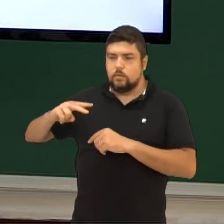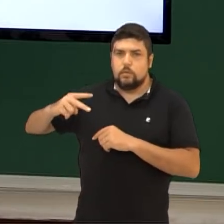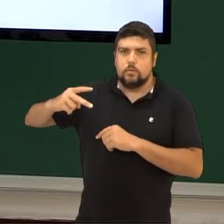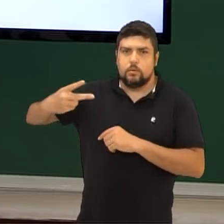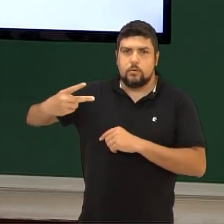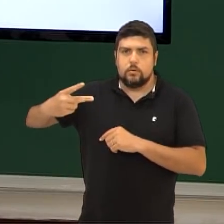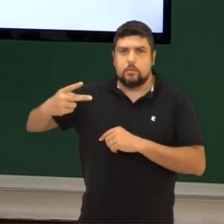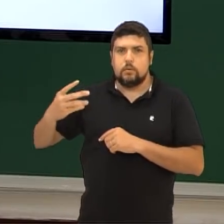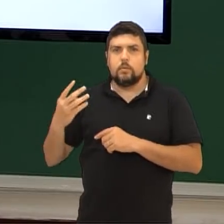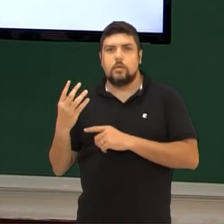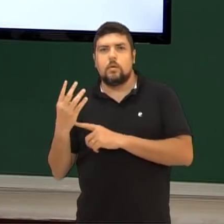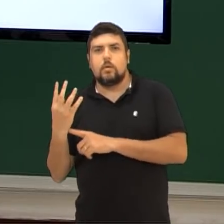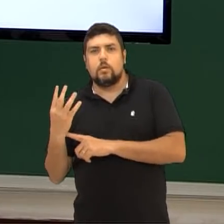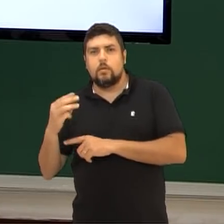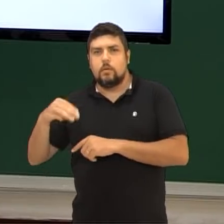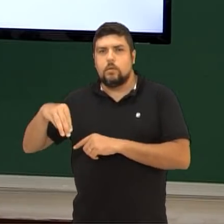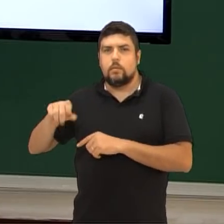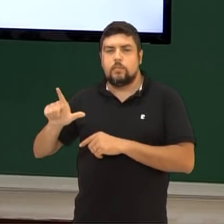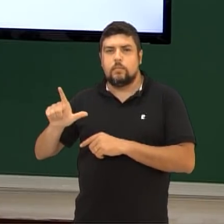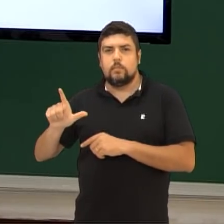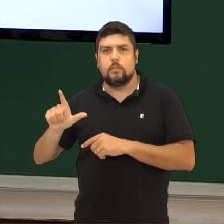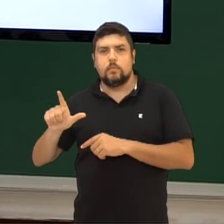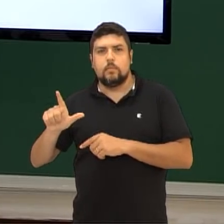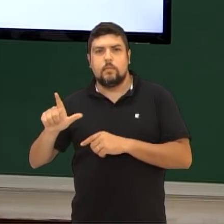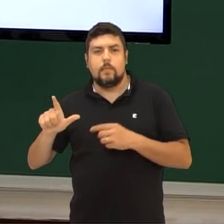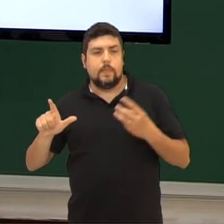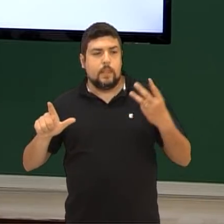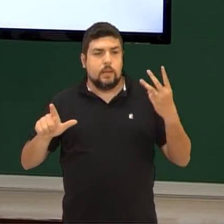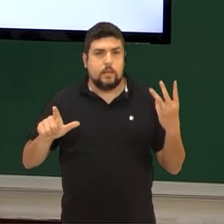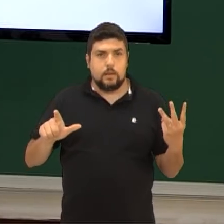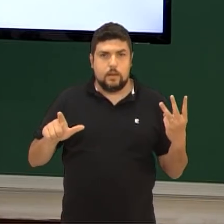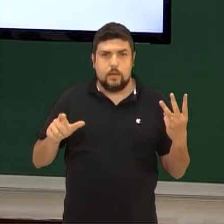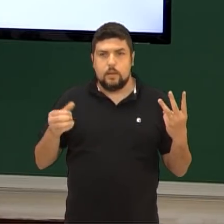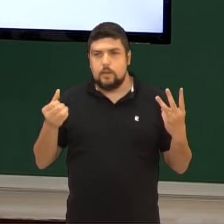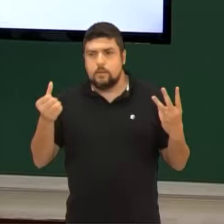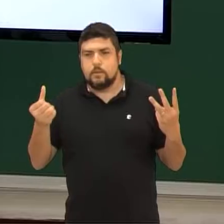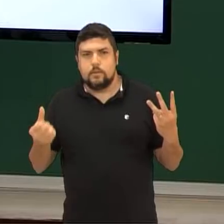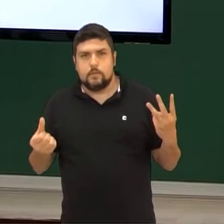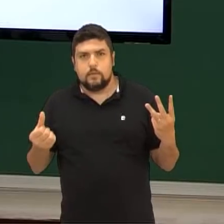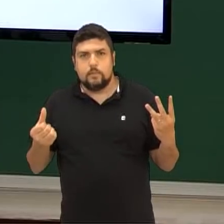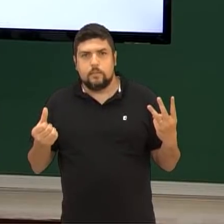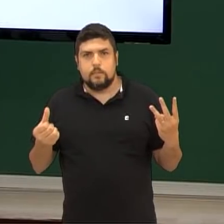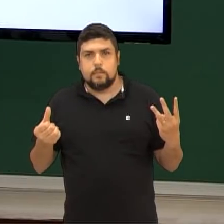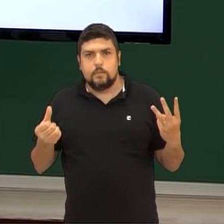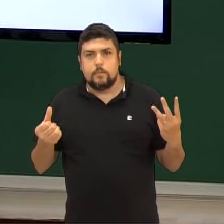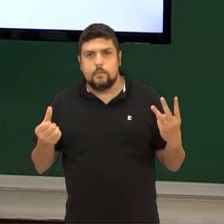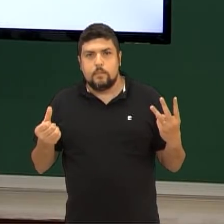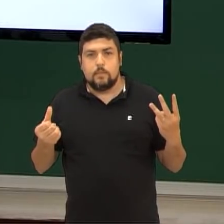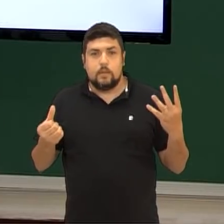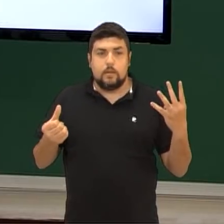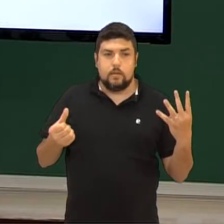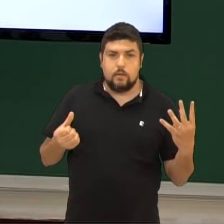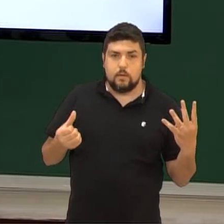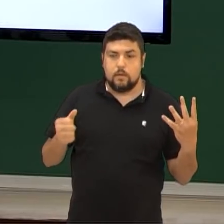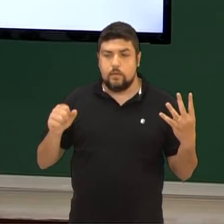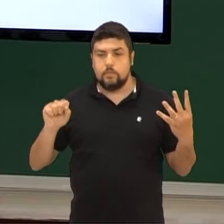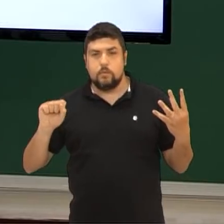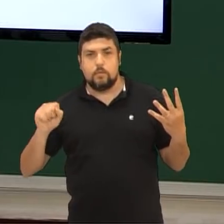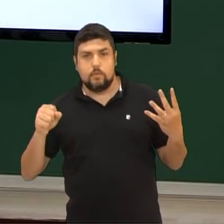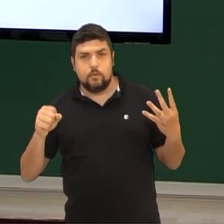colocar 2 litros, são 4. Se ela colocar 3 litros, são 6. 4 litros são